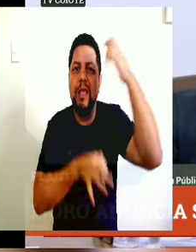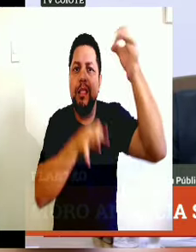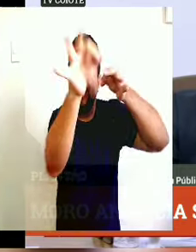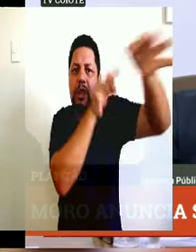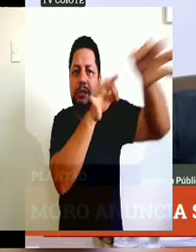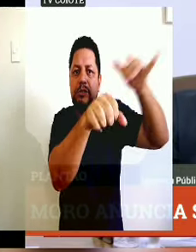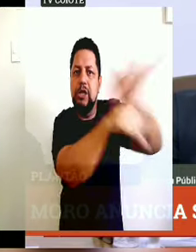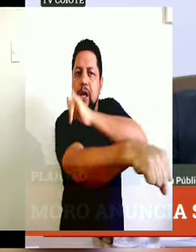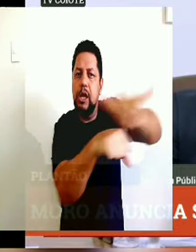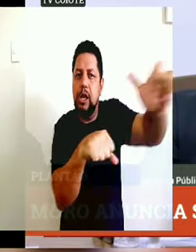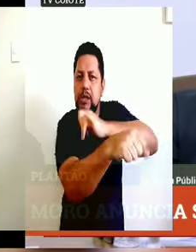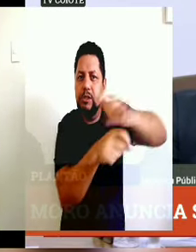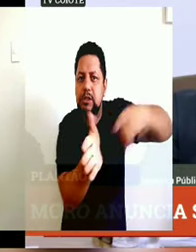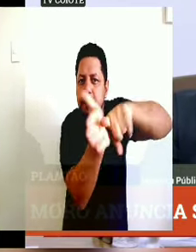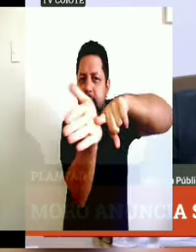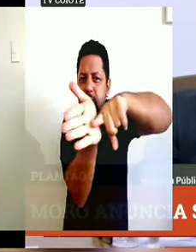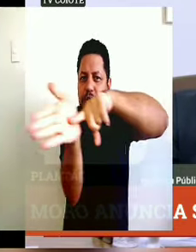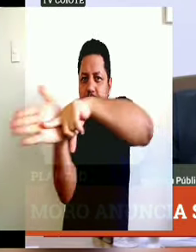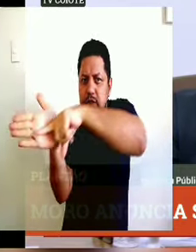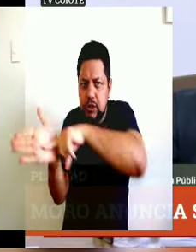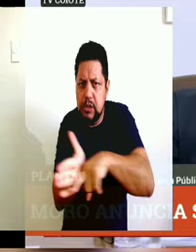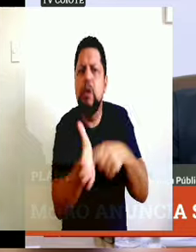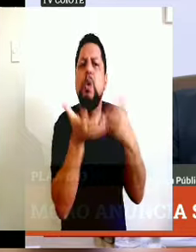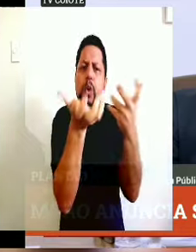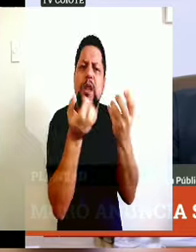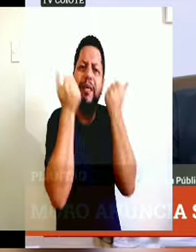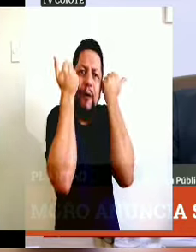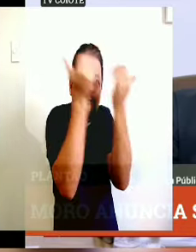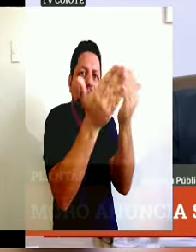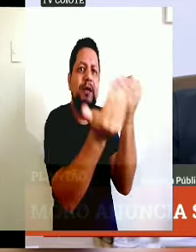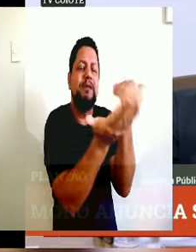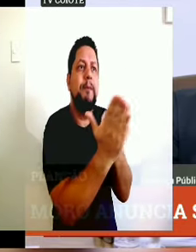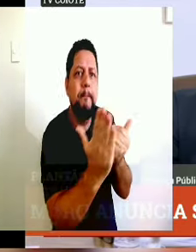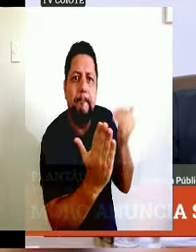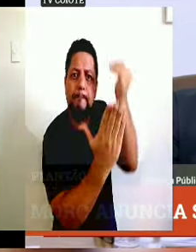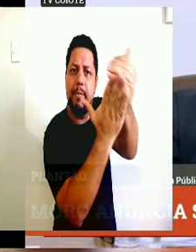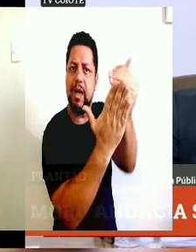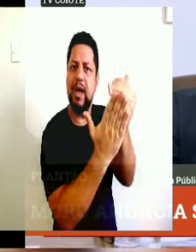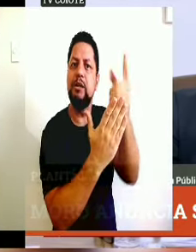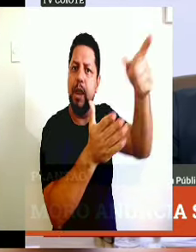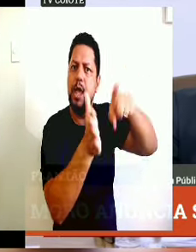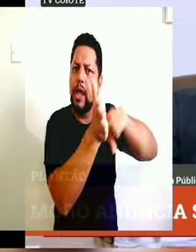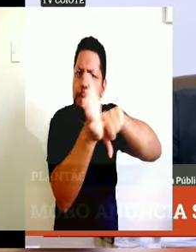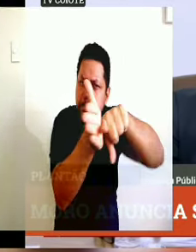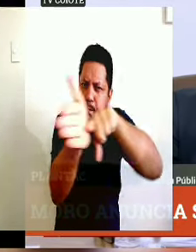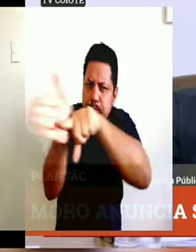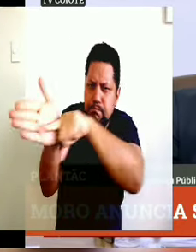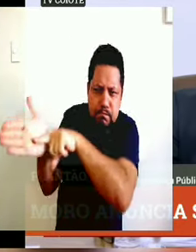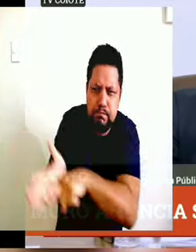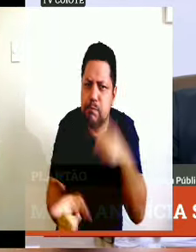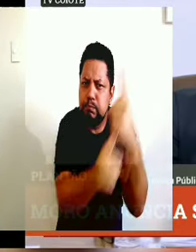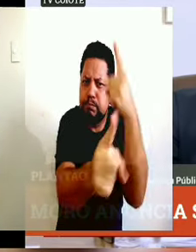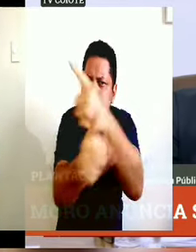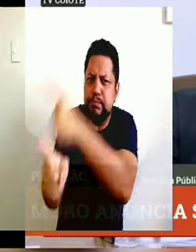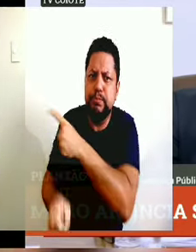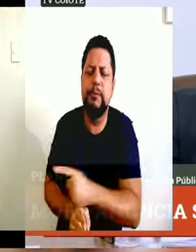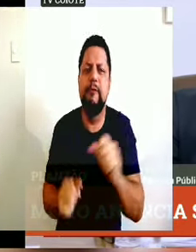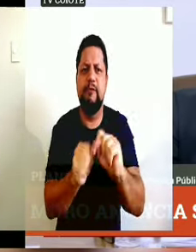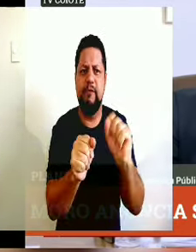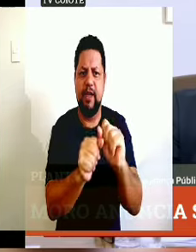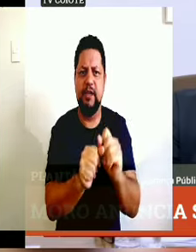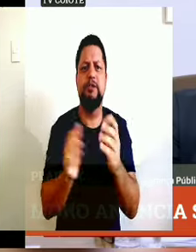importantíssimo, que nós devemos, inclusive, aumentar a sua estrutura e melhorar o seu funcionamento. Tivemos aí o projeto